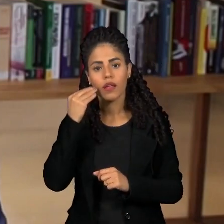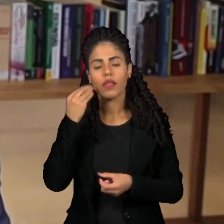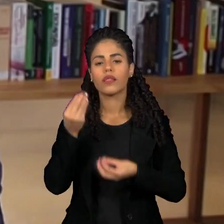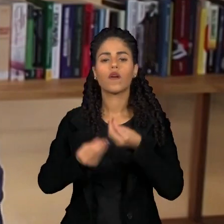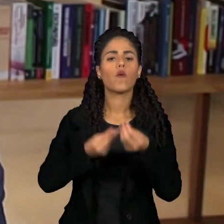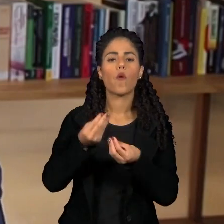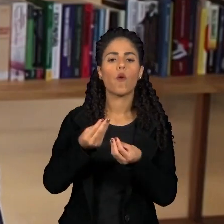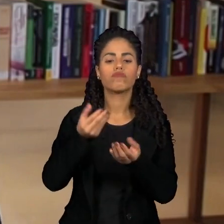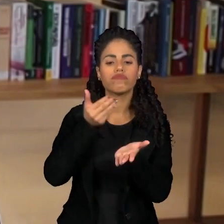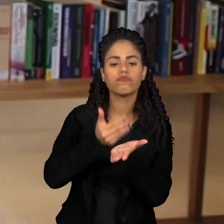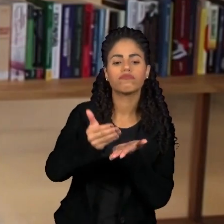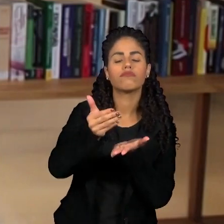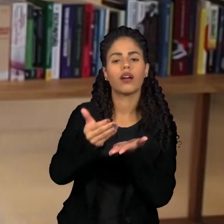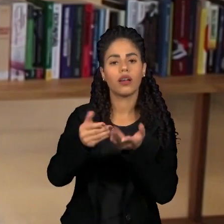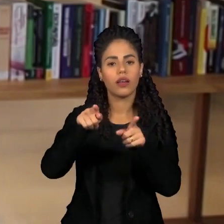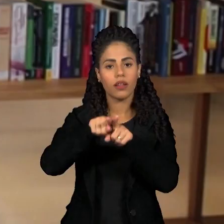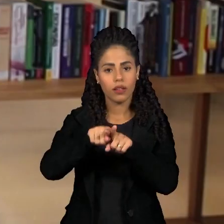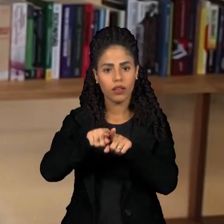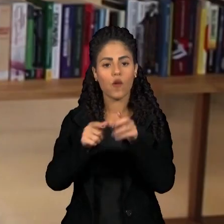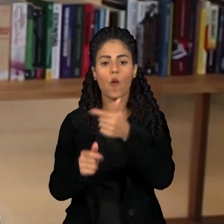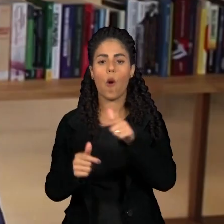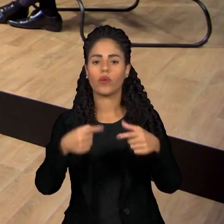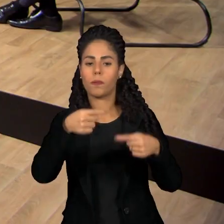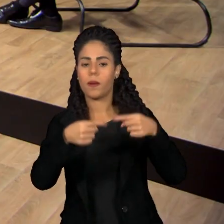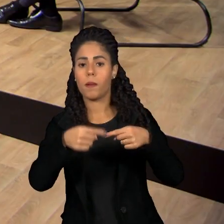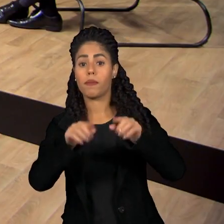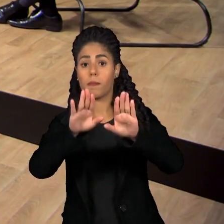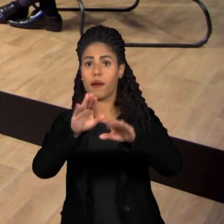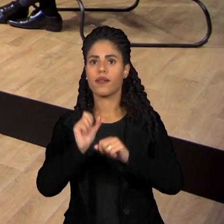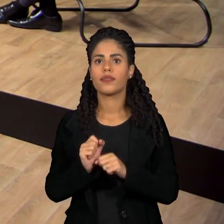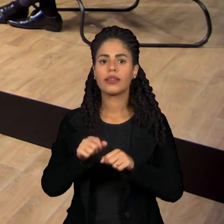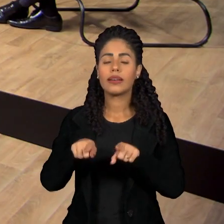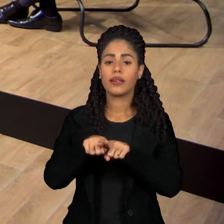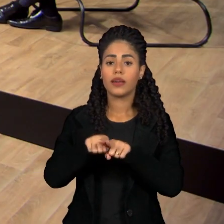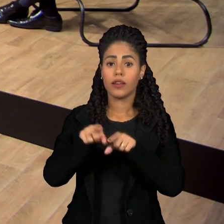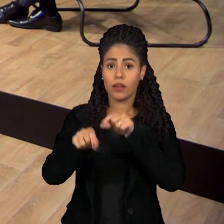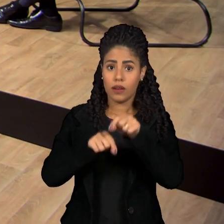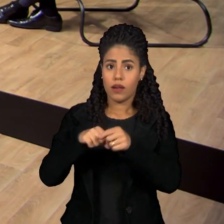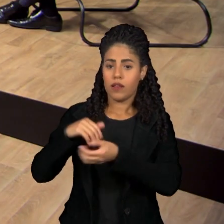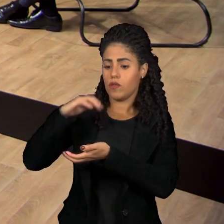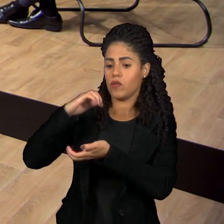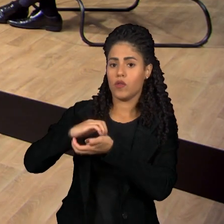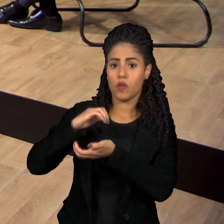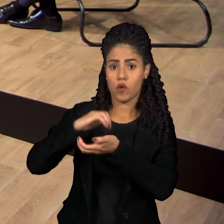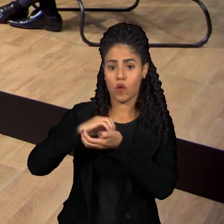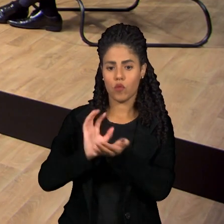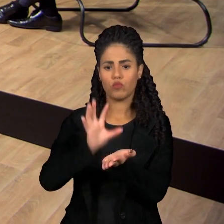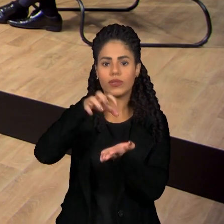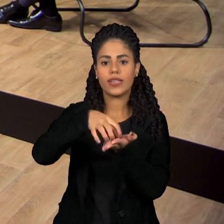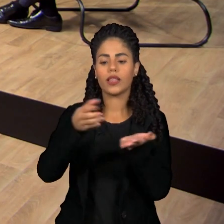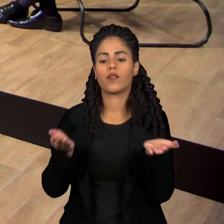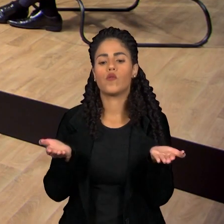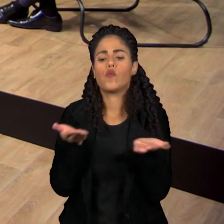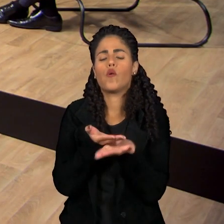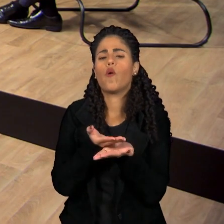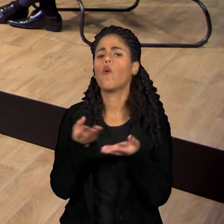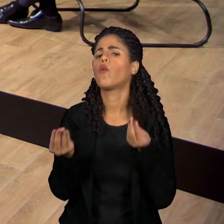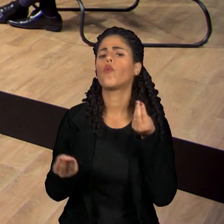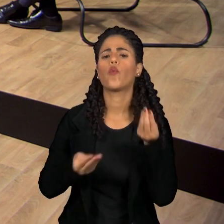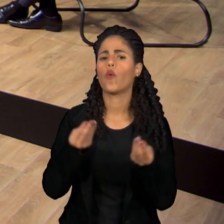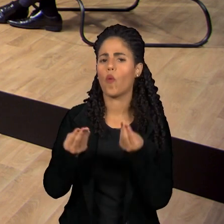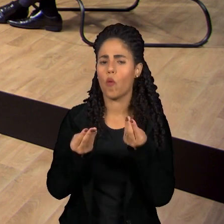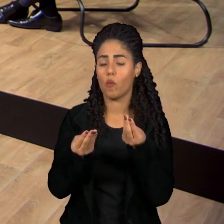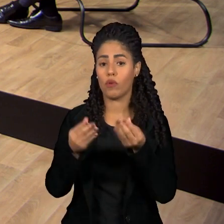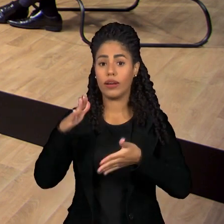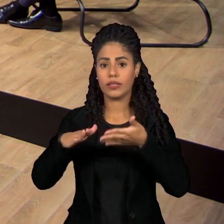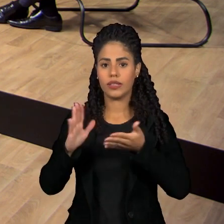para fins ilícitos, isso é um outro campo da discussão. No caso da relação do Supremo com o STF, a gente tem uma coisa muito curiosa, que é o fato de que muitas vezes os